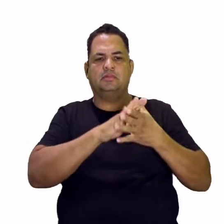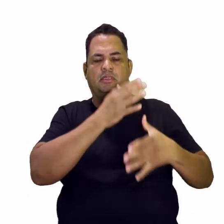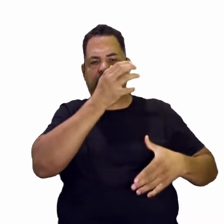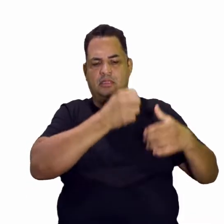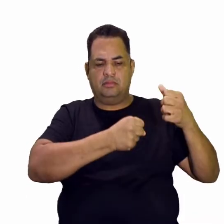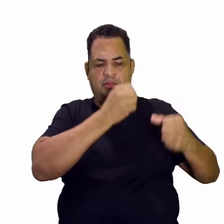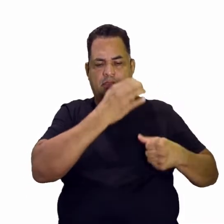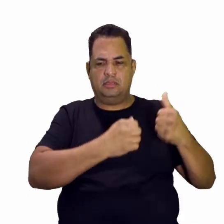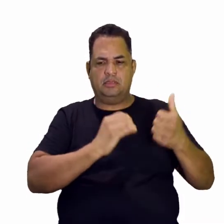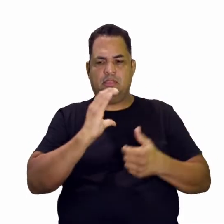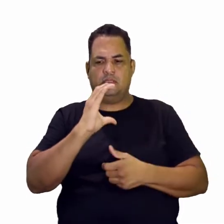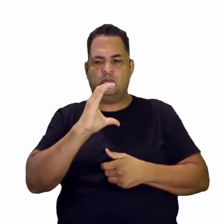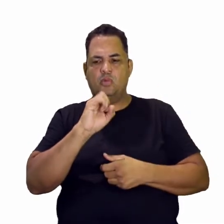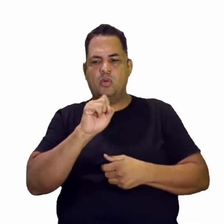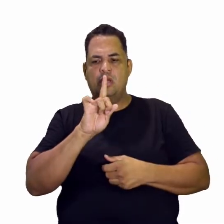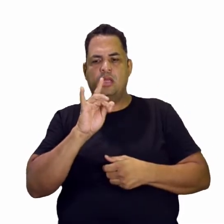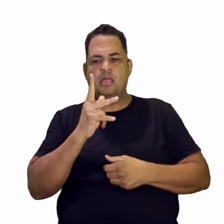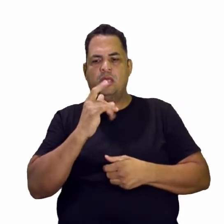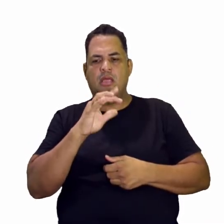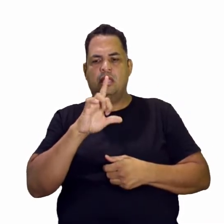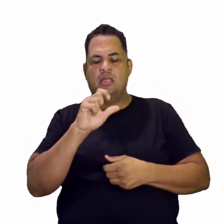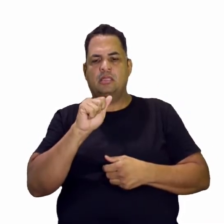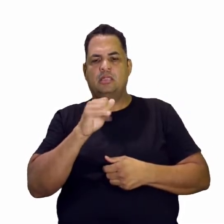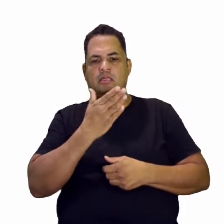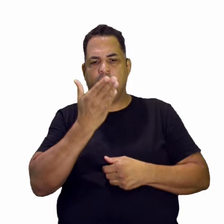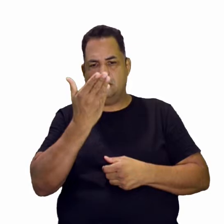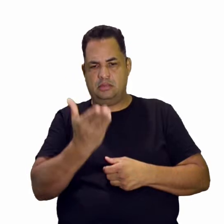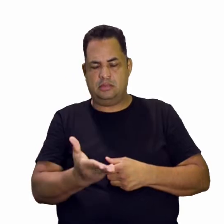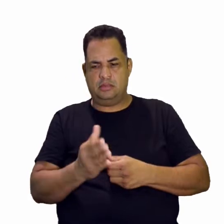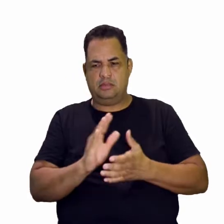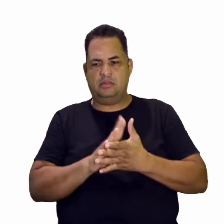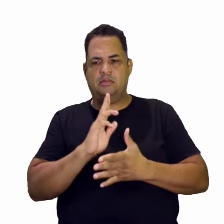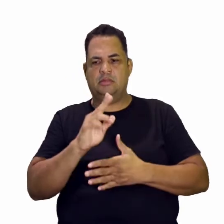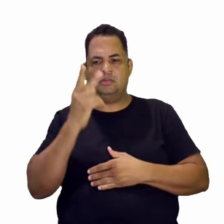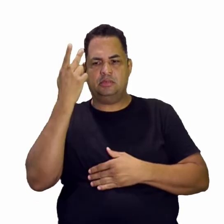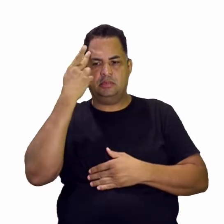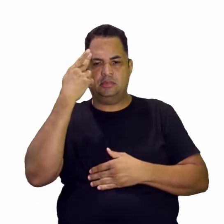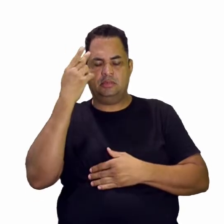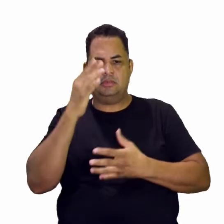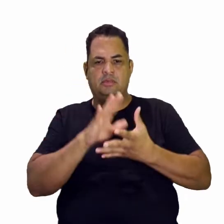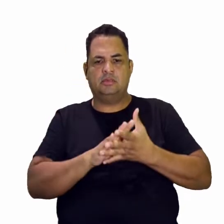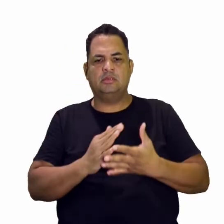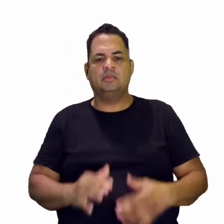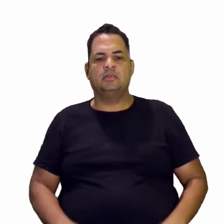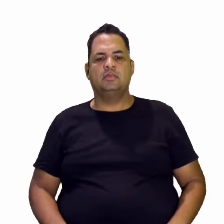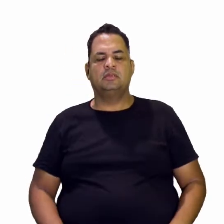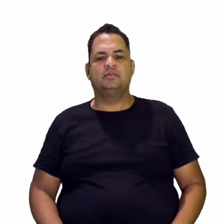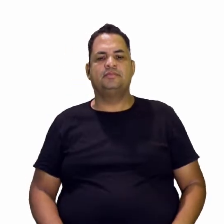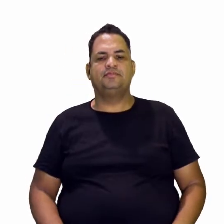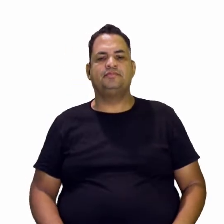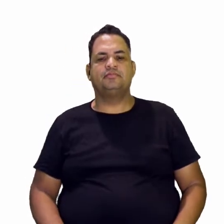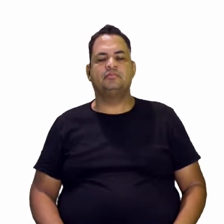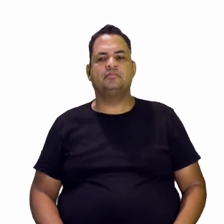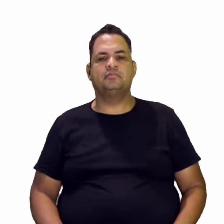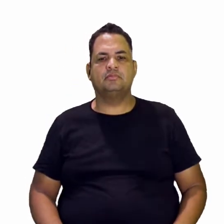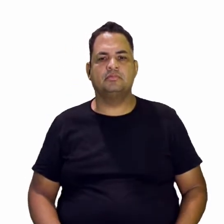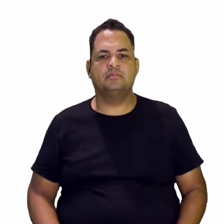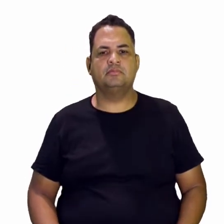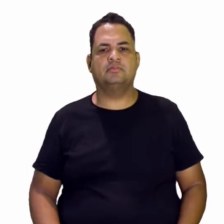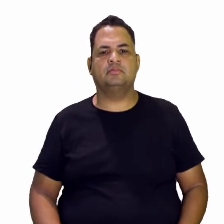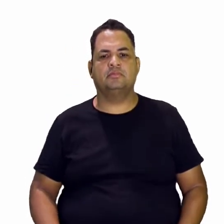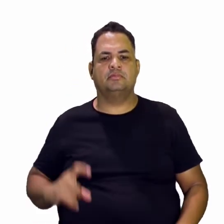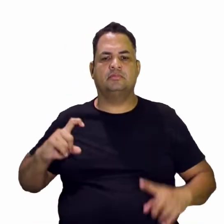em coalhada, tá? Então esse é um processo natural que a gente falou aí. Fermentação é aquele processo básico. E